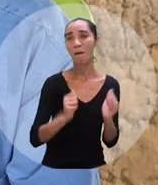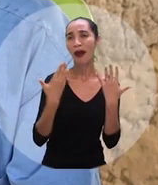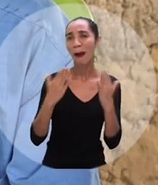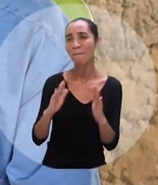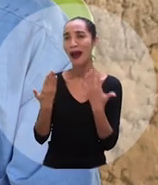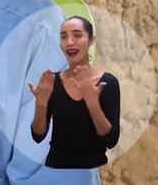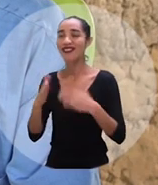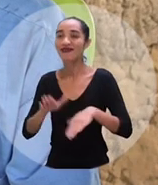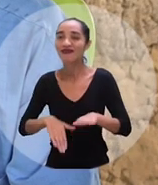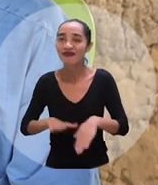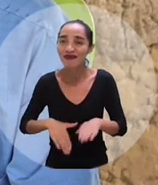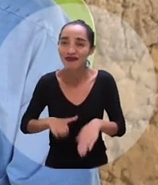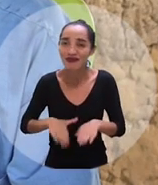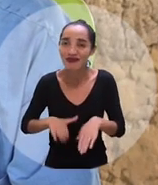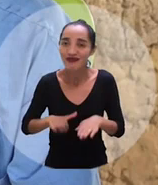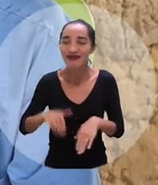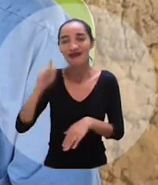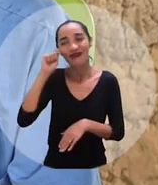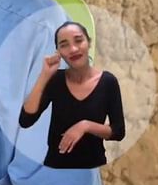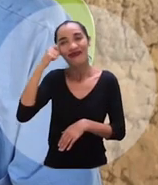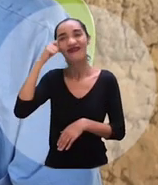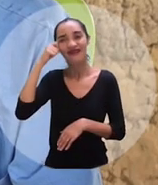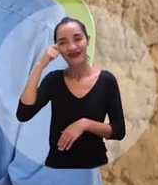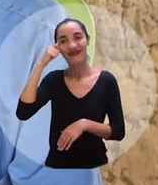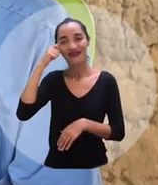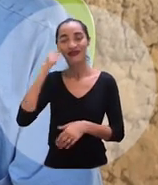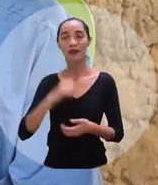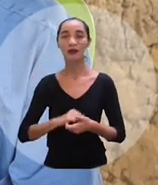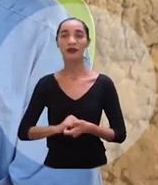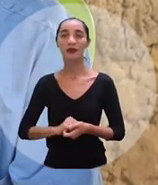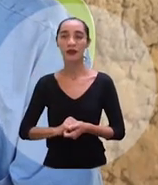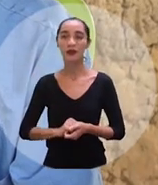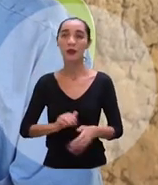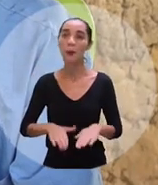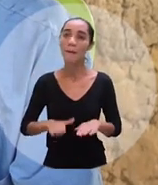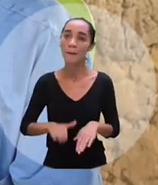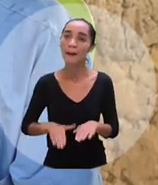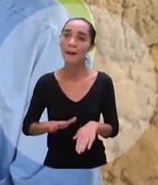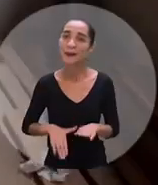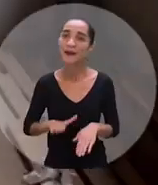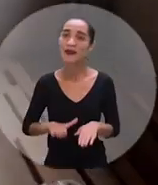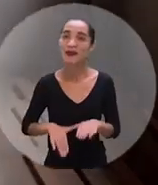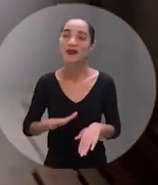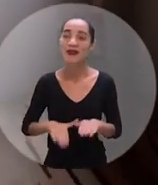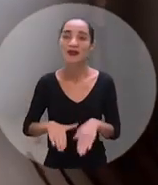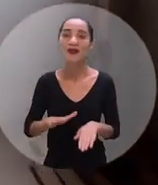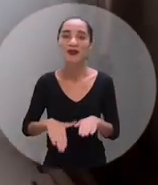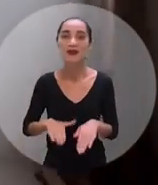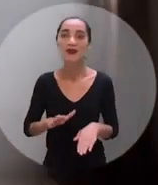Eu fui eu negro, aí tem a festa de tambor, né? A festa de tambor dos negros réis.